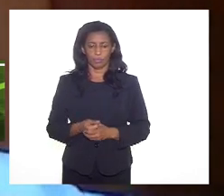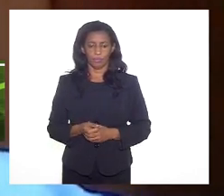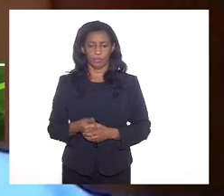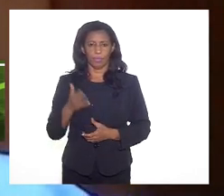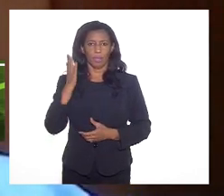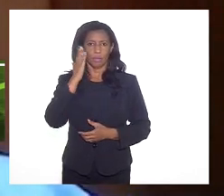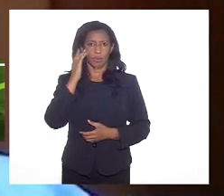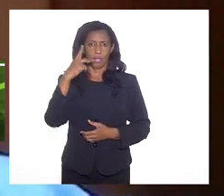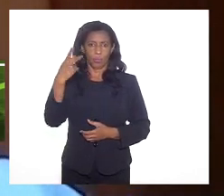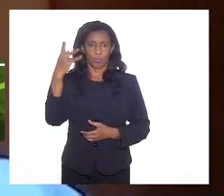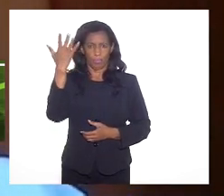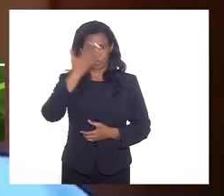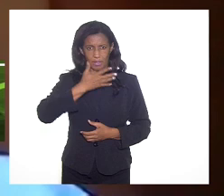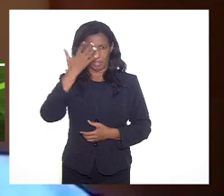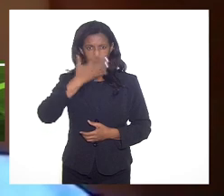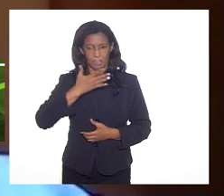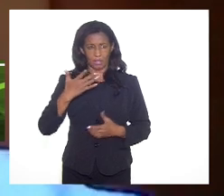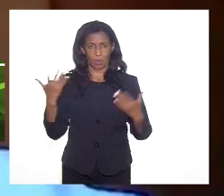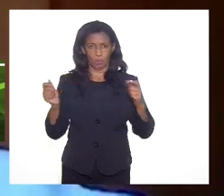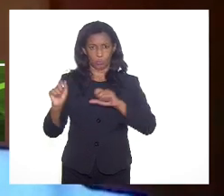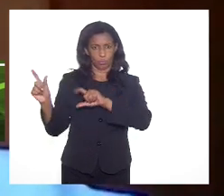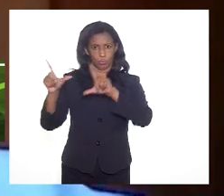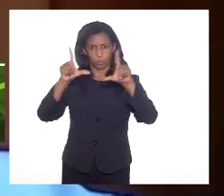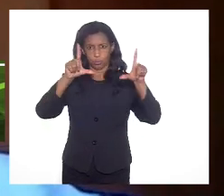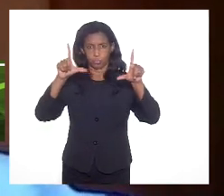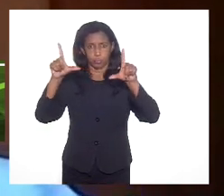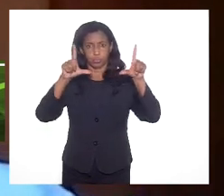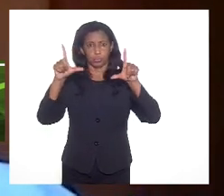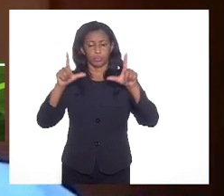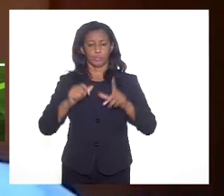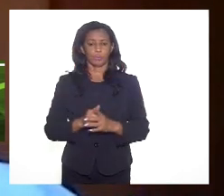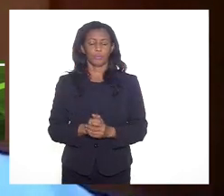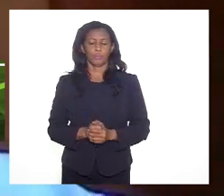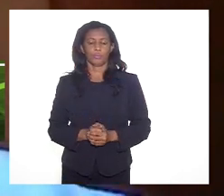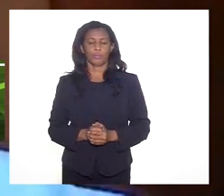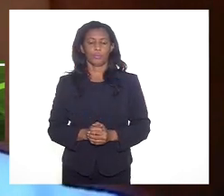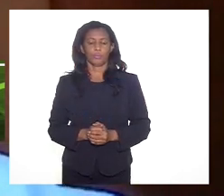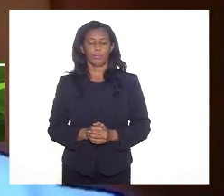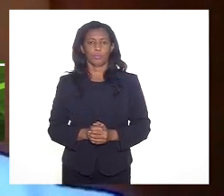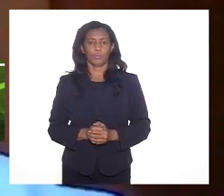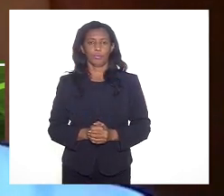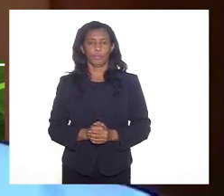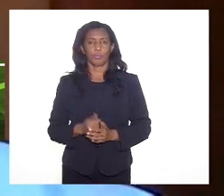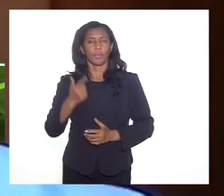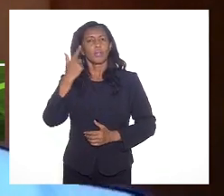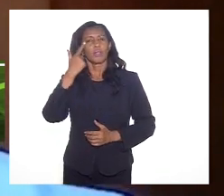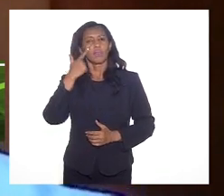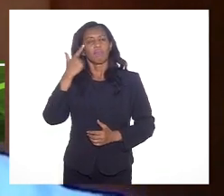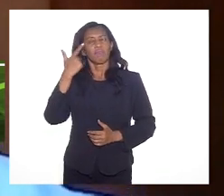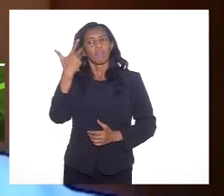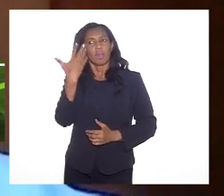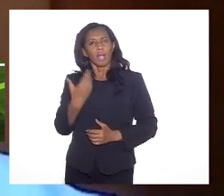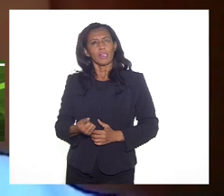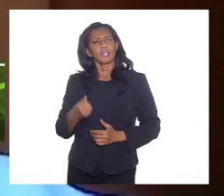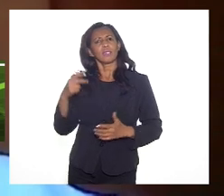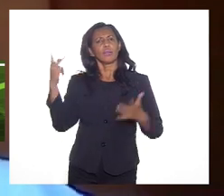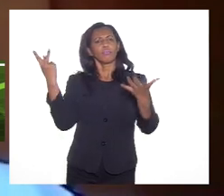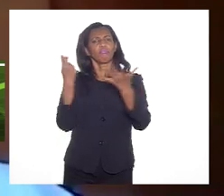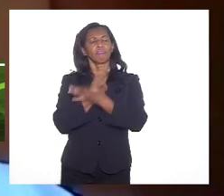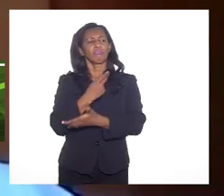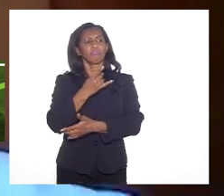sei que a sua apresentação levou em conta esses elementos, pelo menos um deles, mas levando em conta, considerando a situação do Rio de